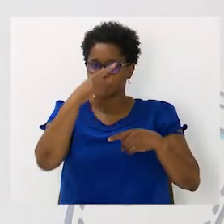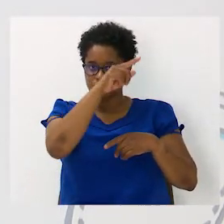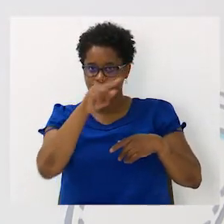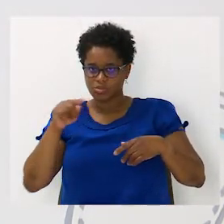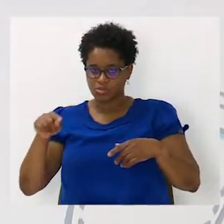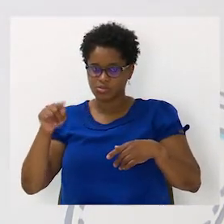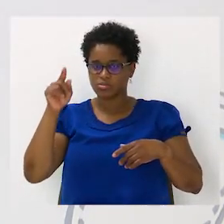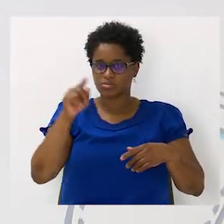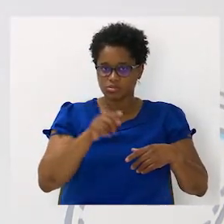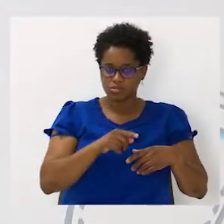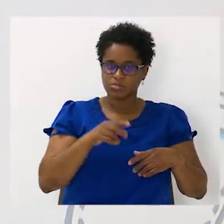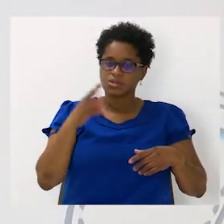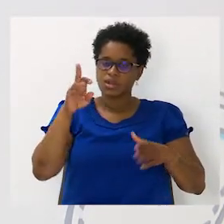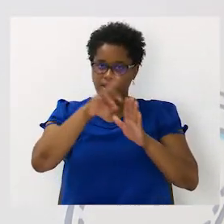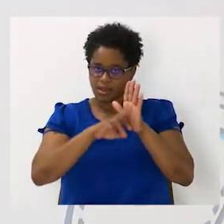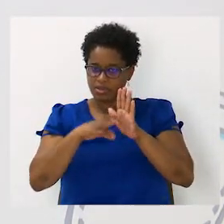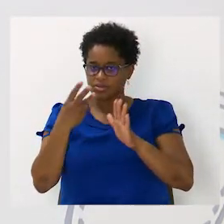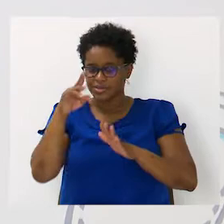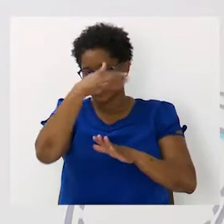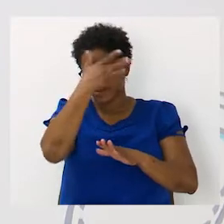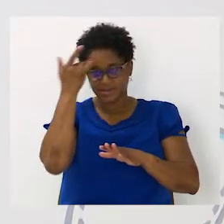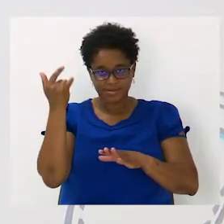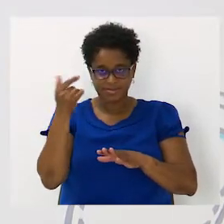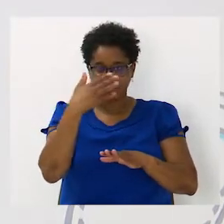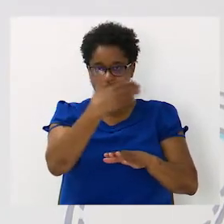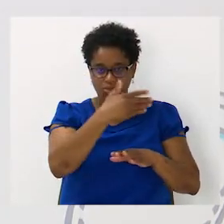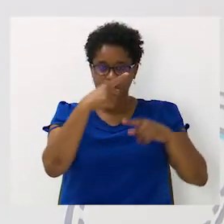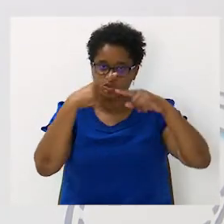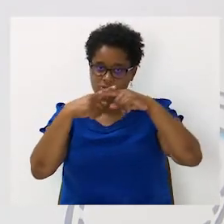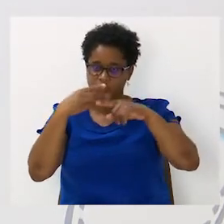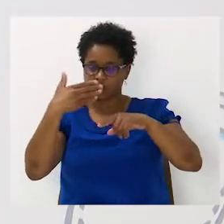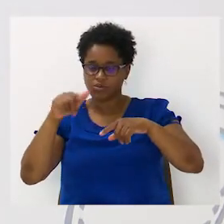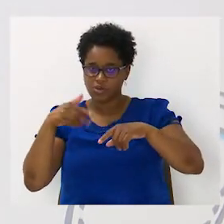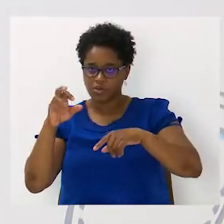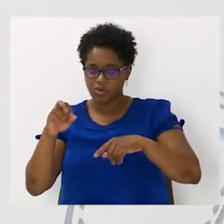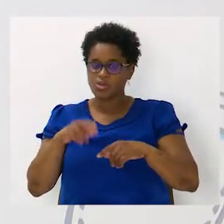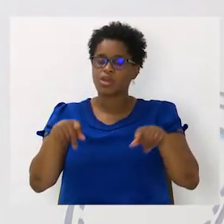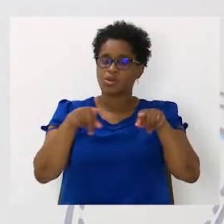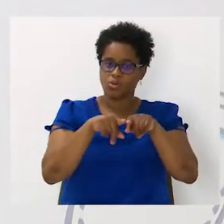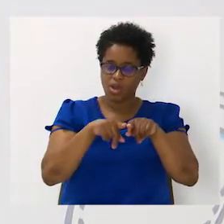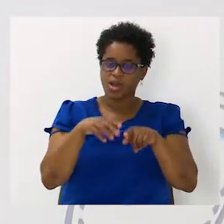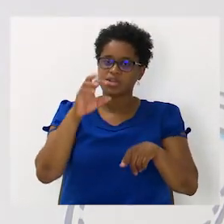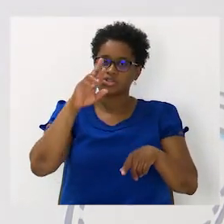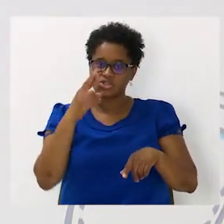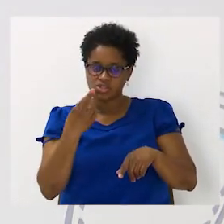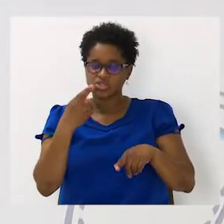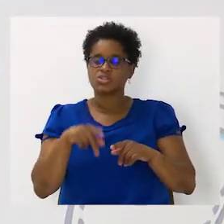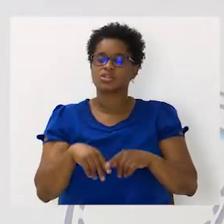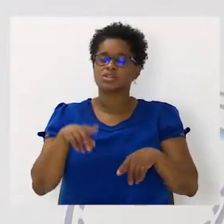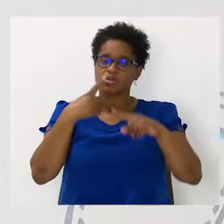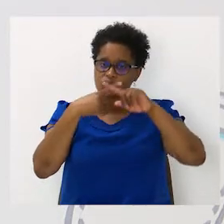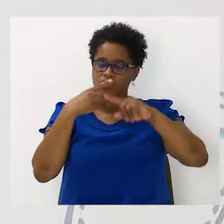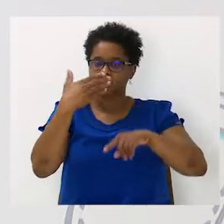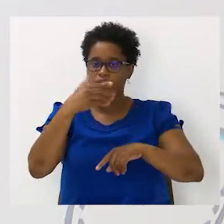igual a produto dos meios, regra de 3 simples. 1 multiplica por 1,8 é igual a x que multiplica